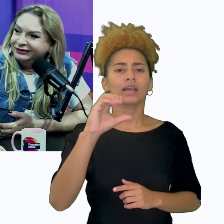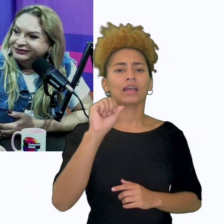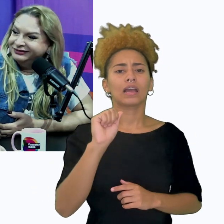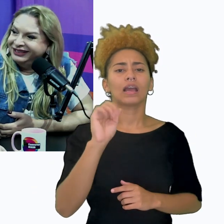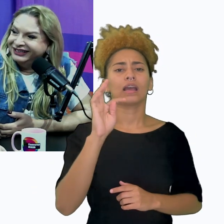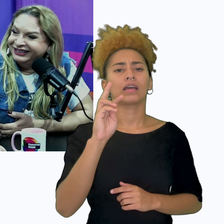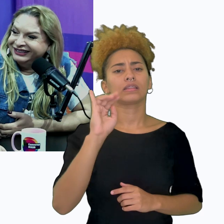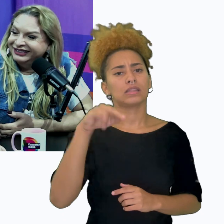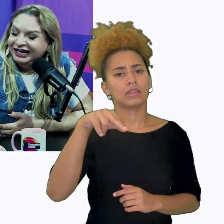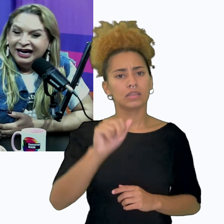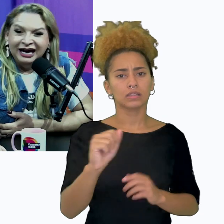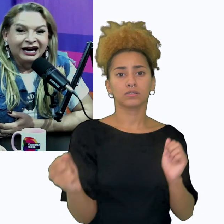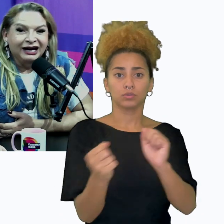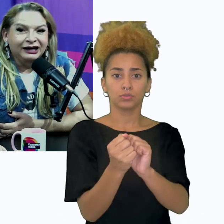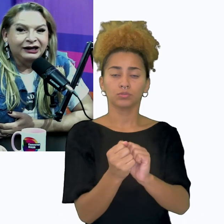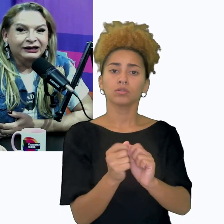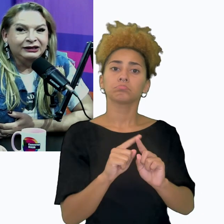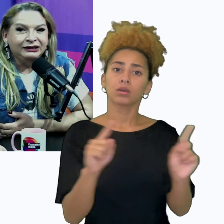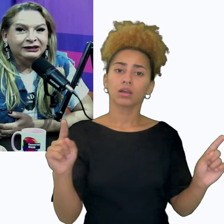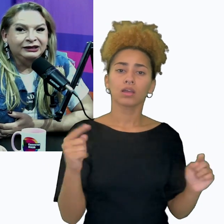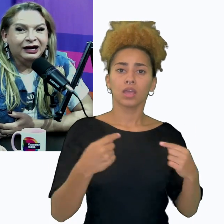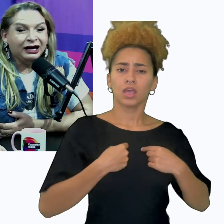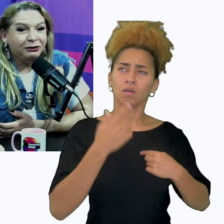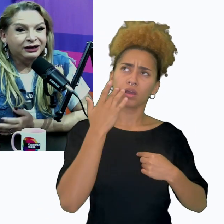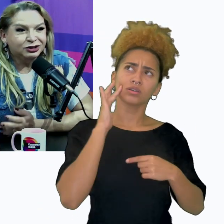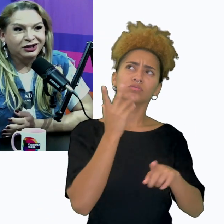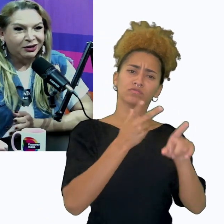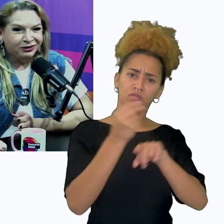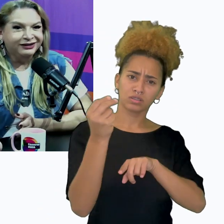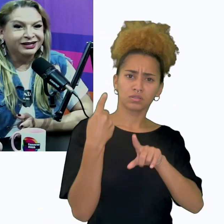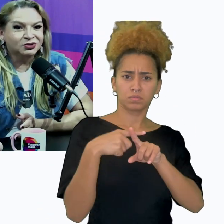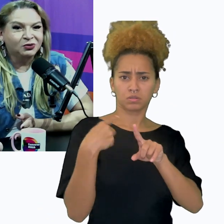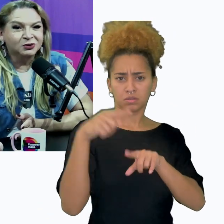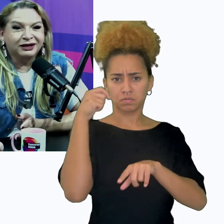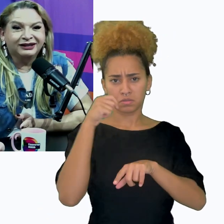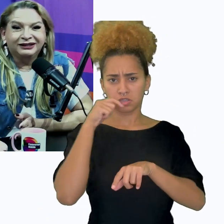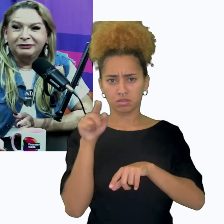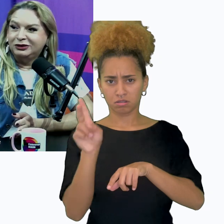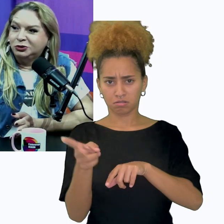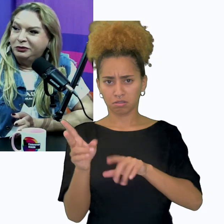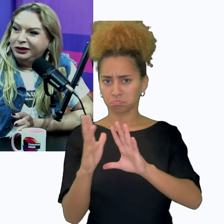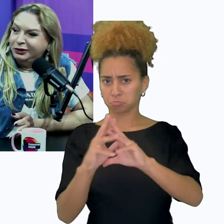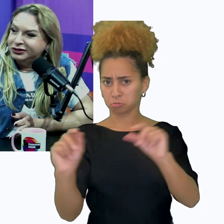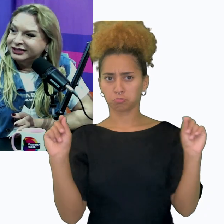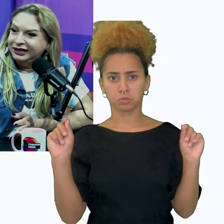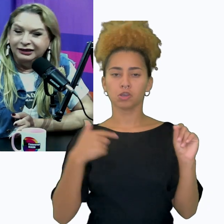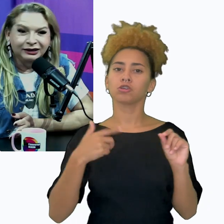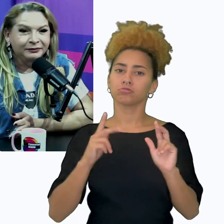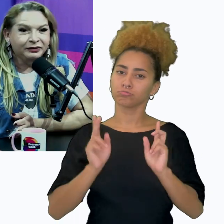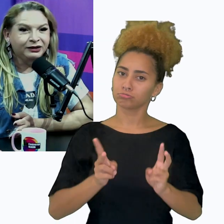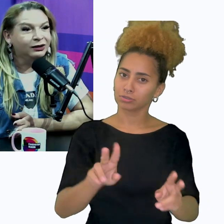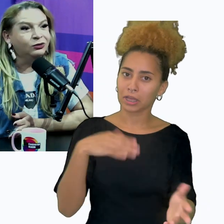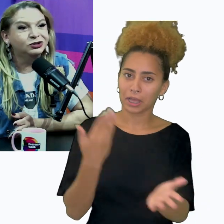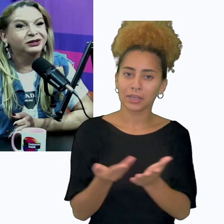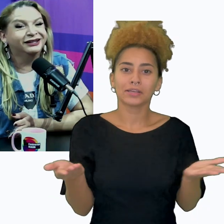Ávila. Era Helena. Era. E acaba que acho que eu que ganhei esse concurso, porque a Katrina meio que sumiu de cena.